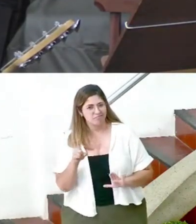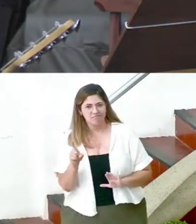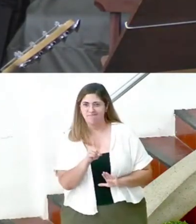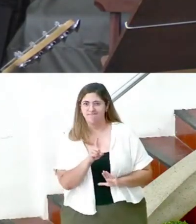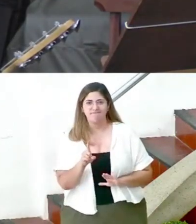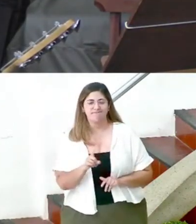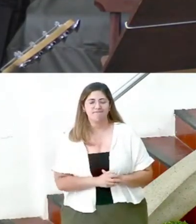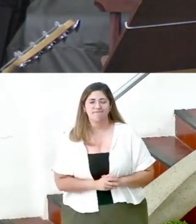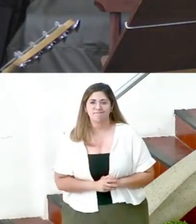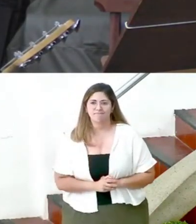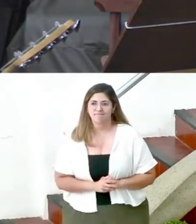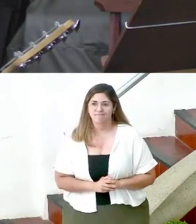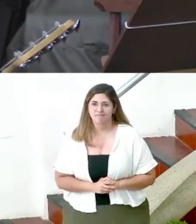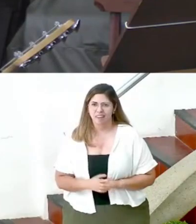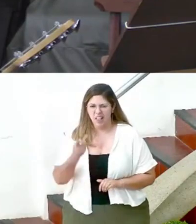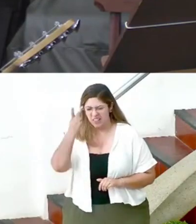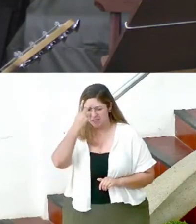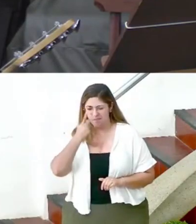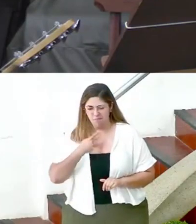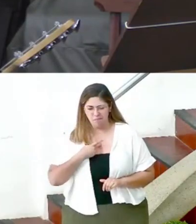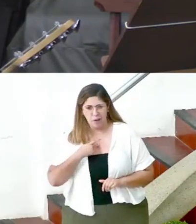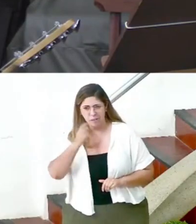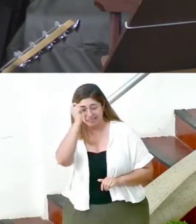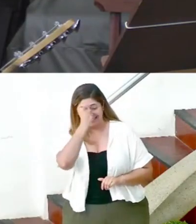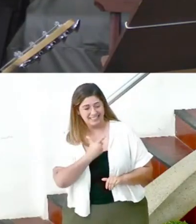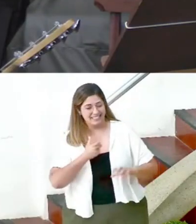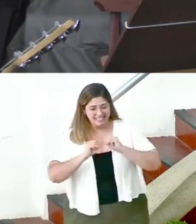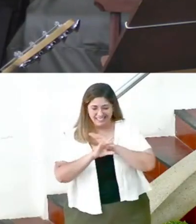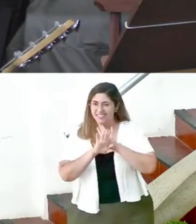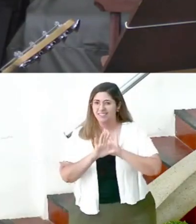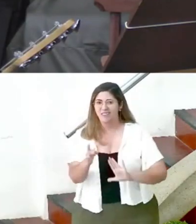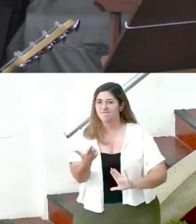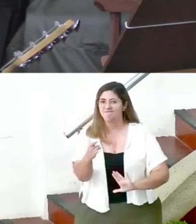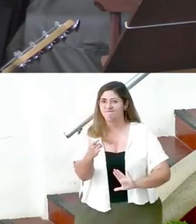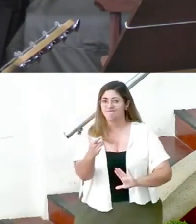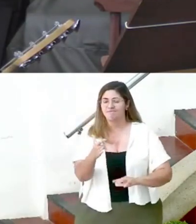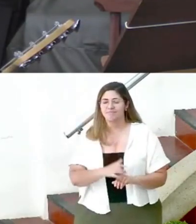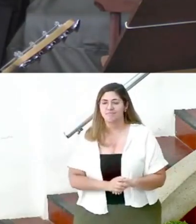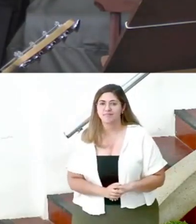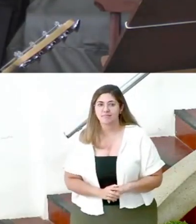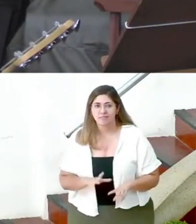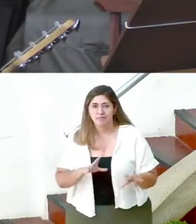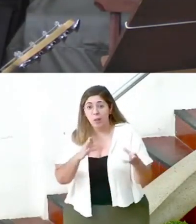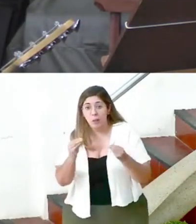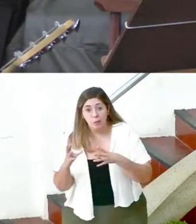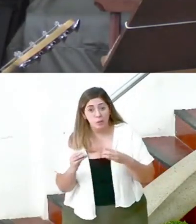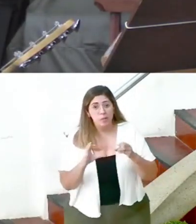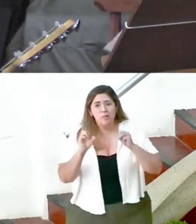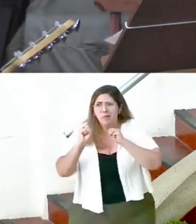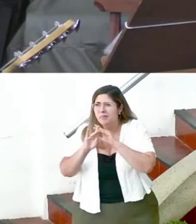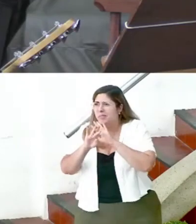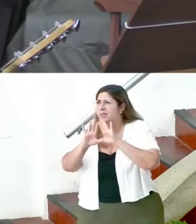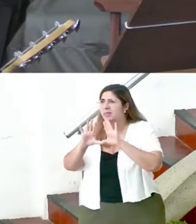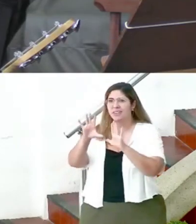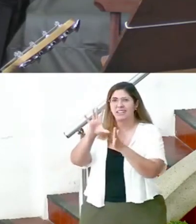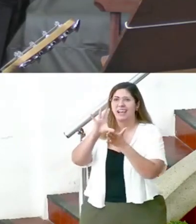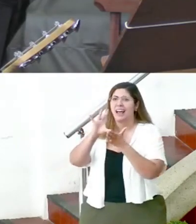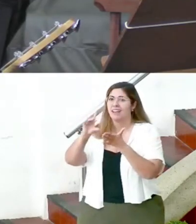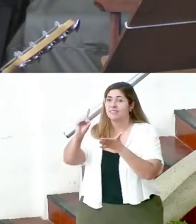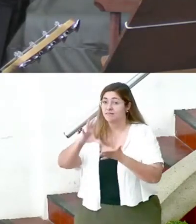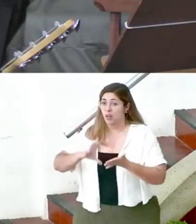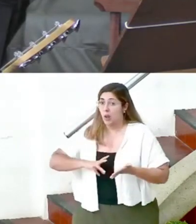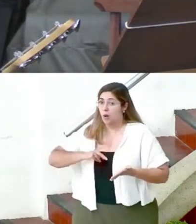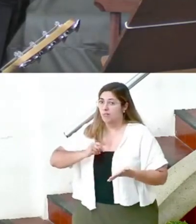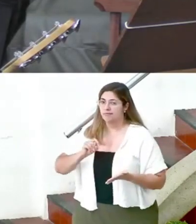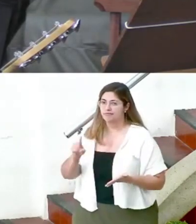nós. Nós não glorificamos ao Senhor no nosso orgulho, irmãos. Tem muitas formas de glorificar, mas o orgulho seguramente não é